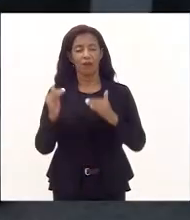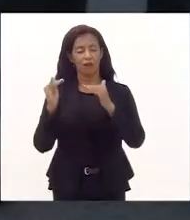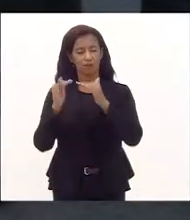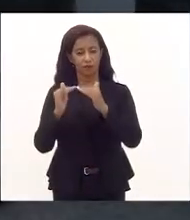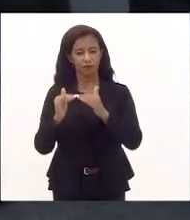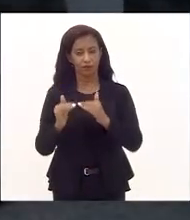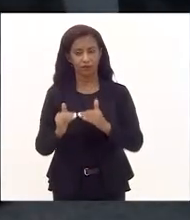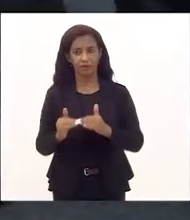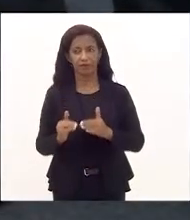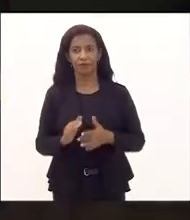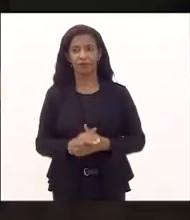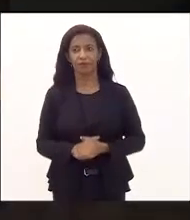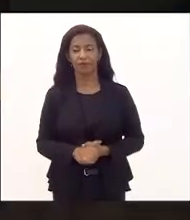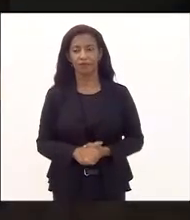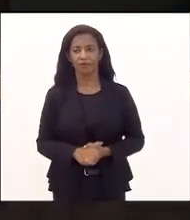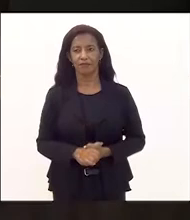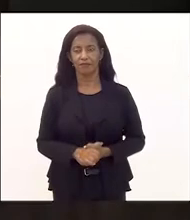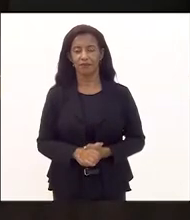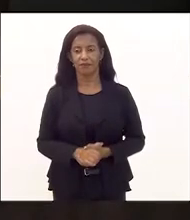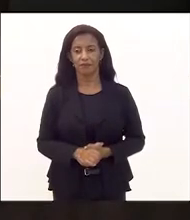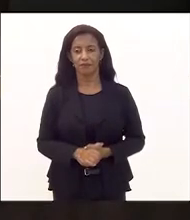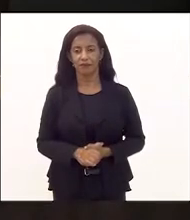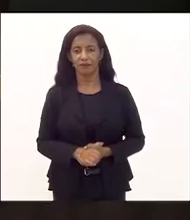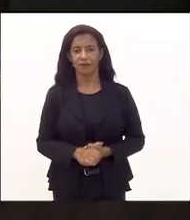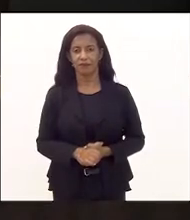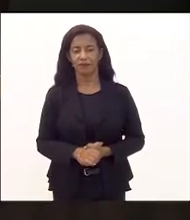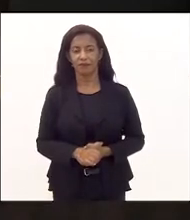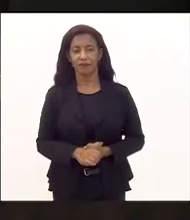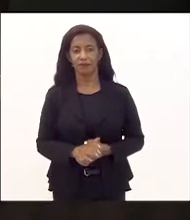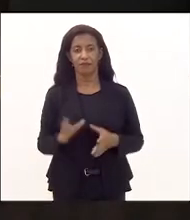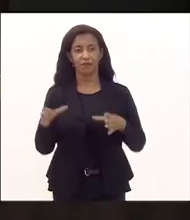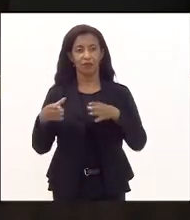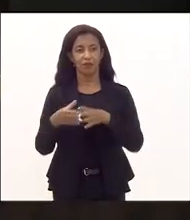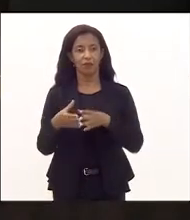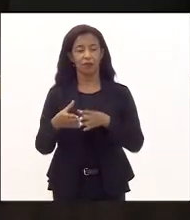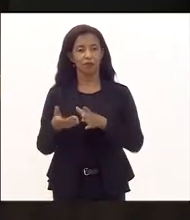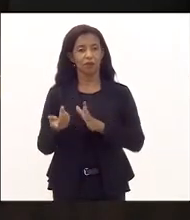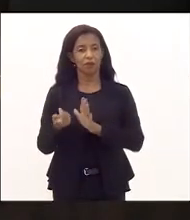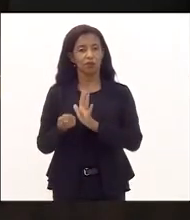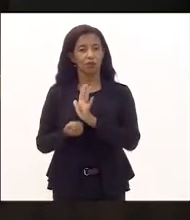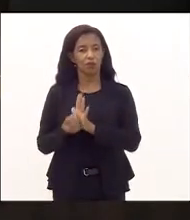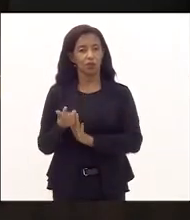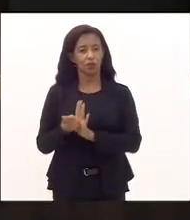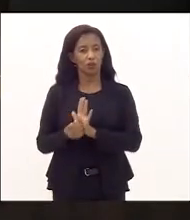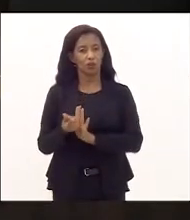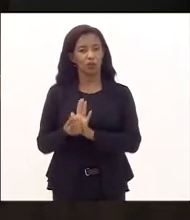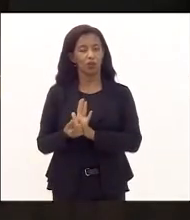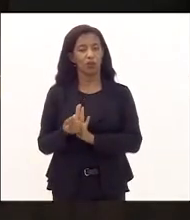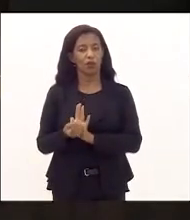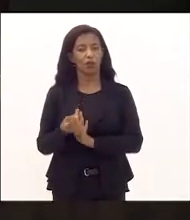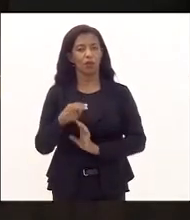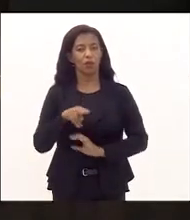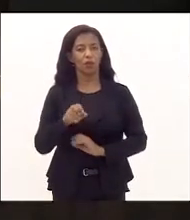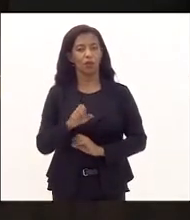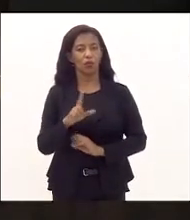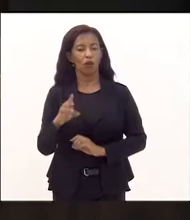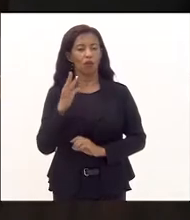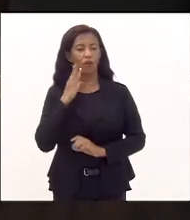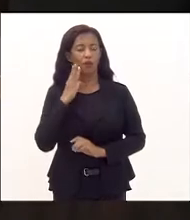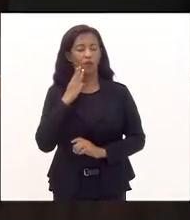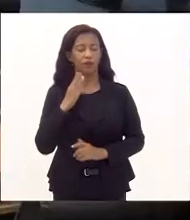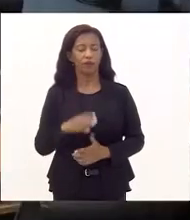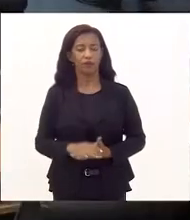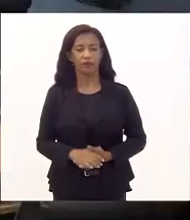Favorável, presidente. Obrigado, deputada. Pela Comissão de Economia, deputado Noel de Carvalho. Deputado Valdeque